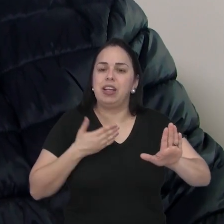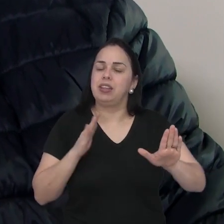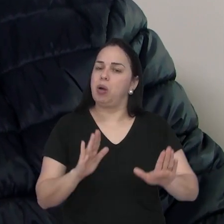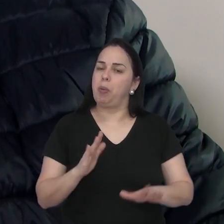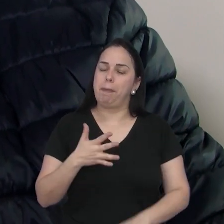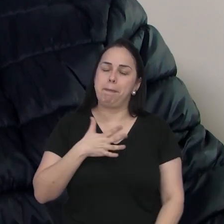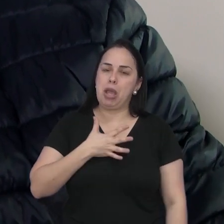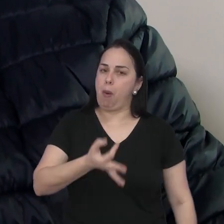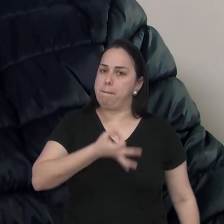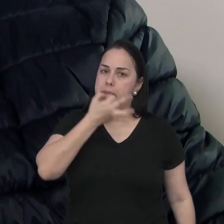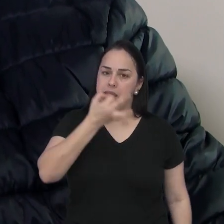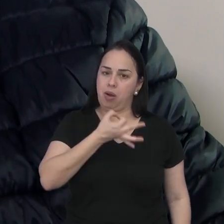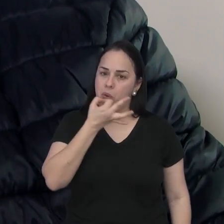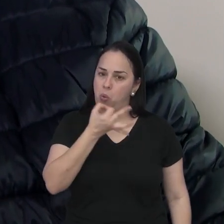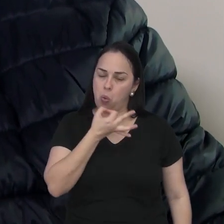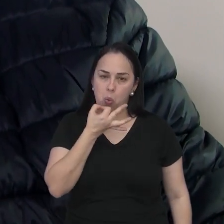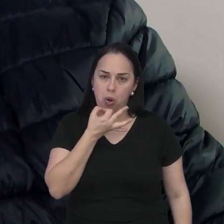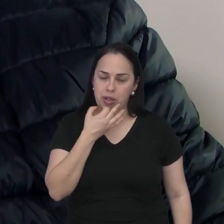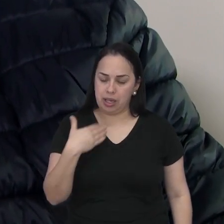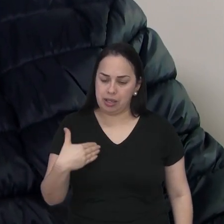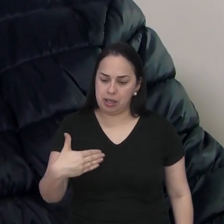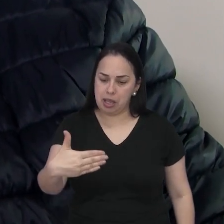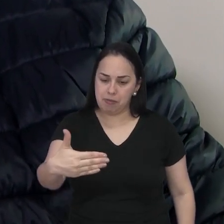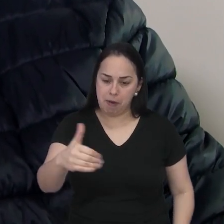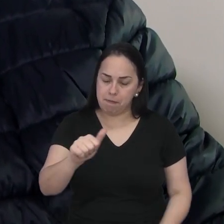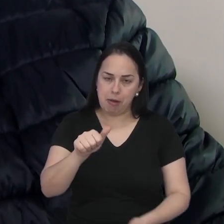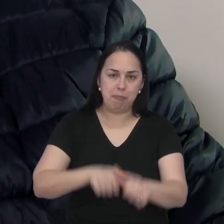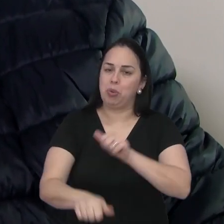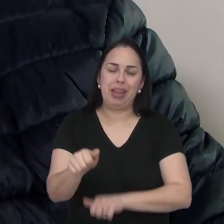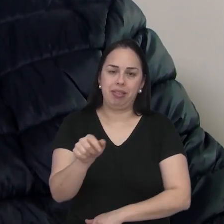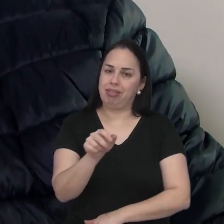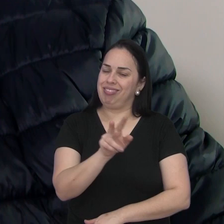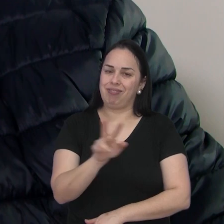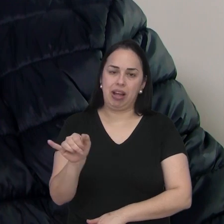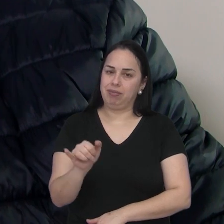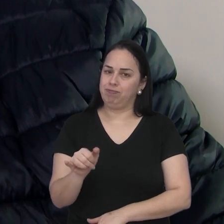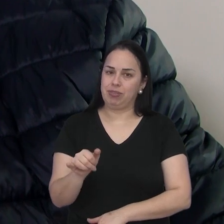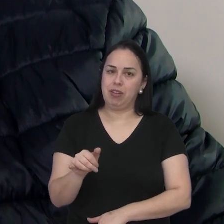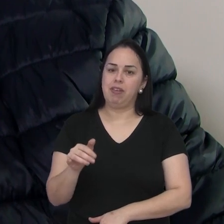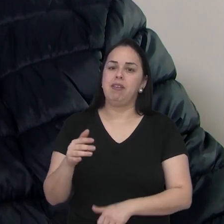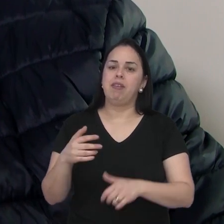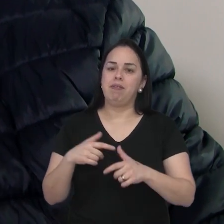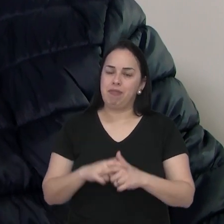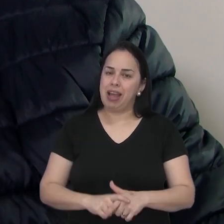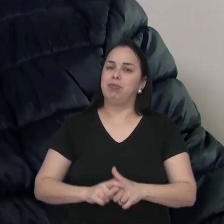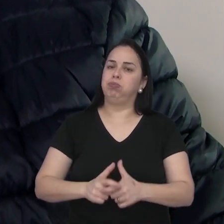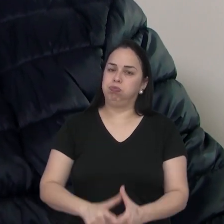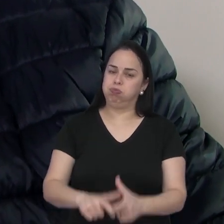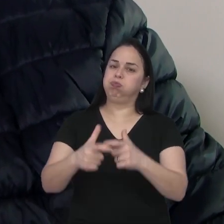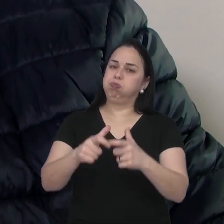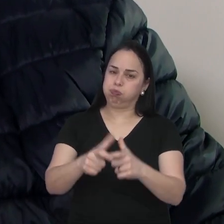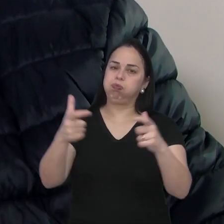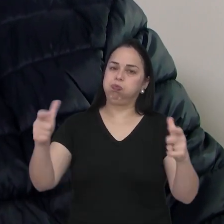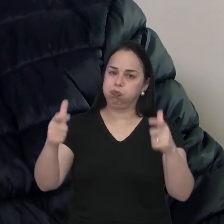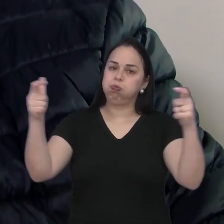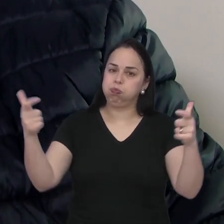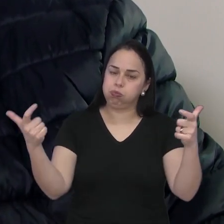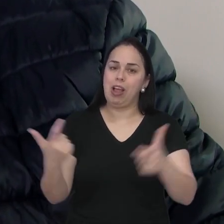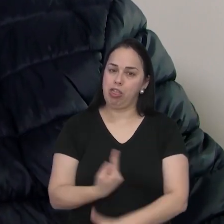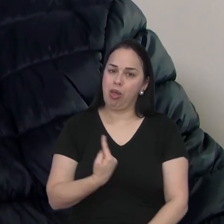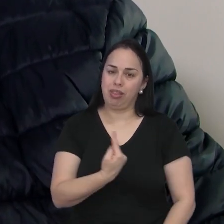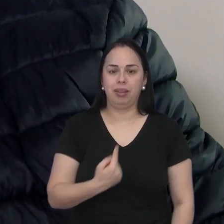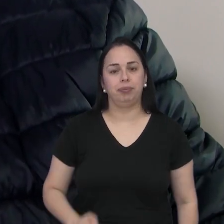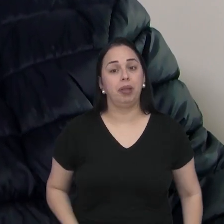grande. Então eu não acredito num curto espaço de tempo isso mudando. Muito pelo contrário, eu acho que vai fortalecer cada vez mais